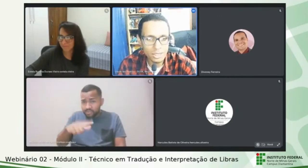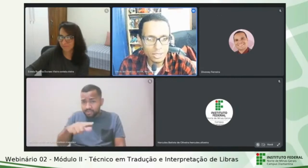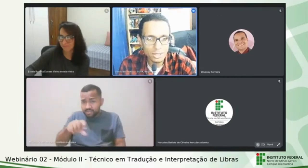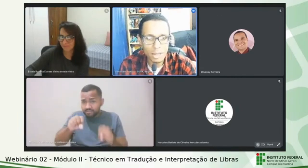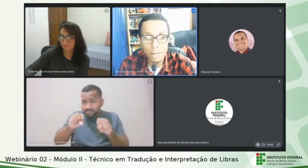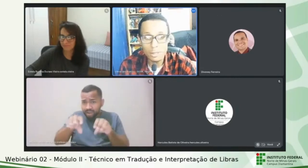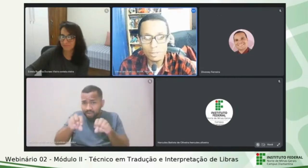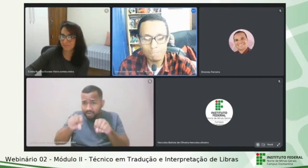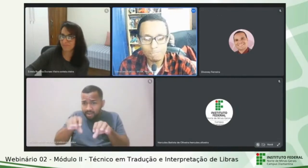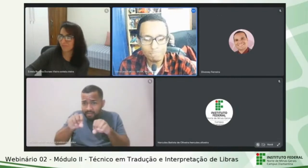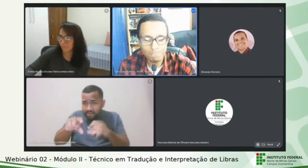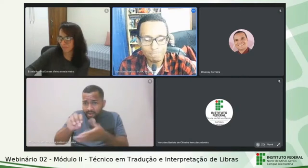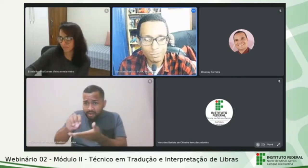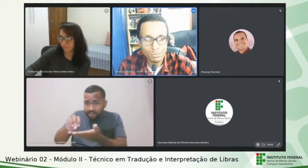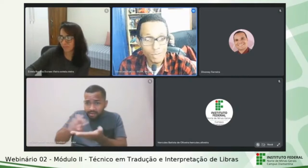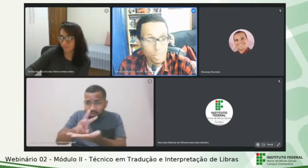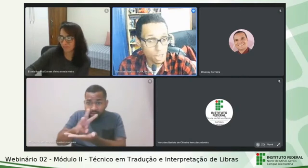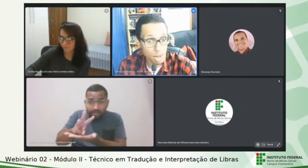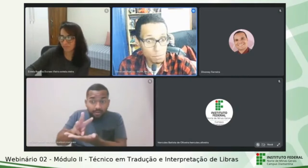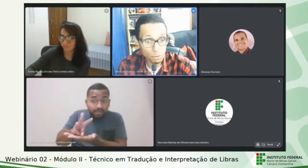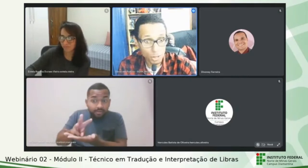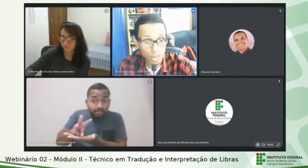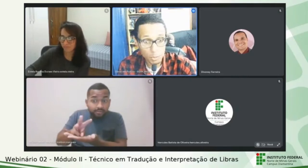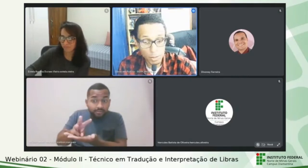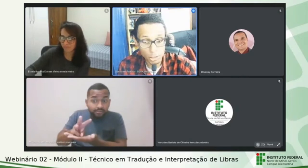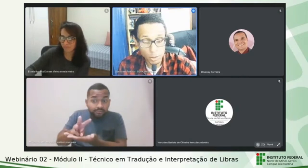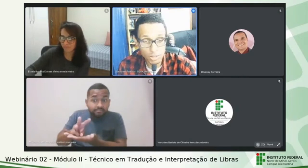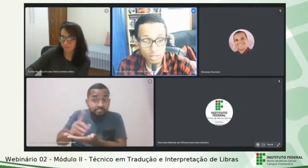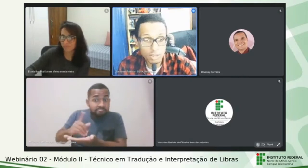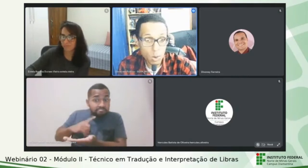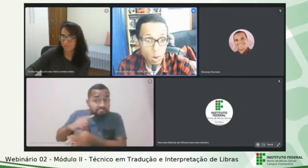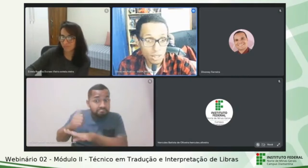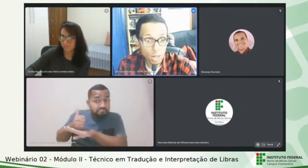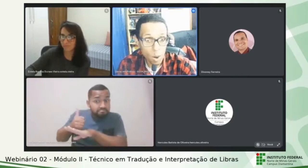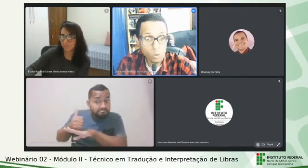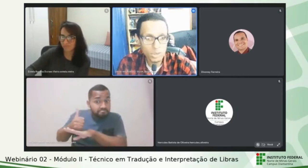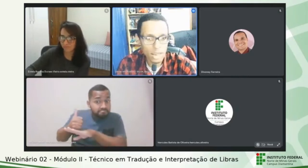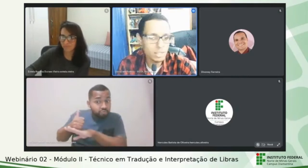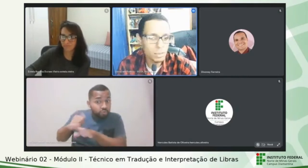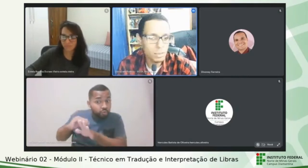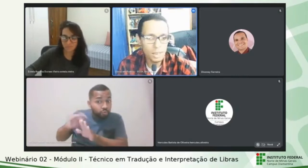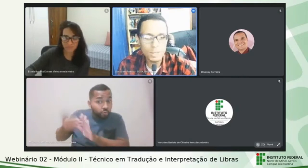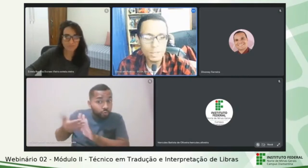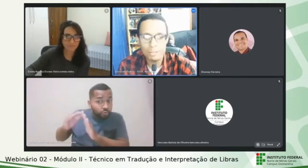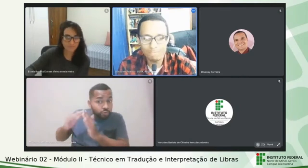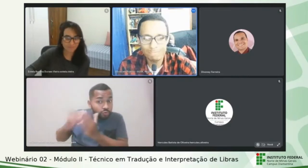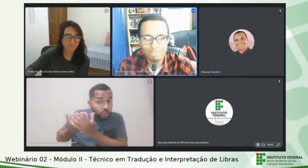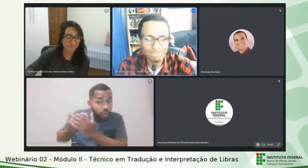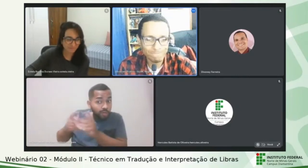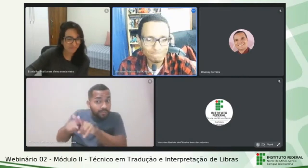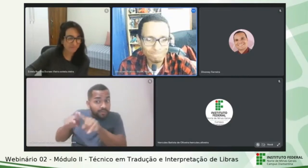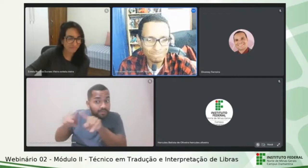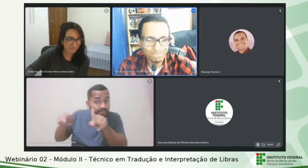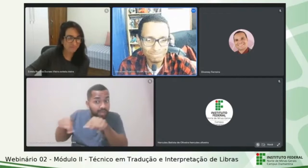escrita de sinais? Terá profissionais para todas as escolas ou salas bilíngues?